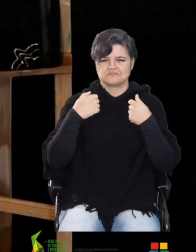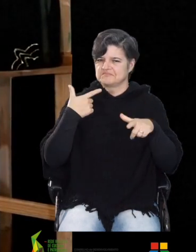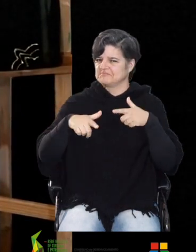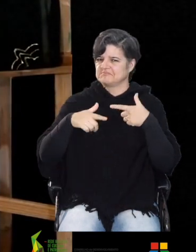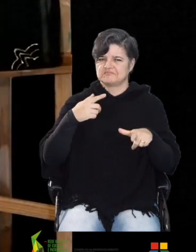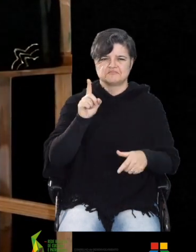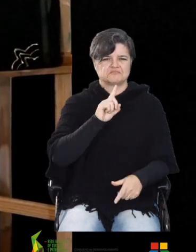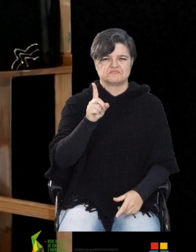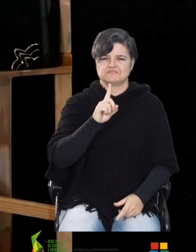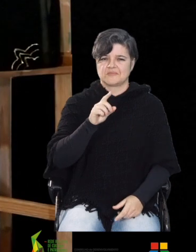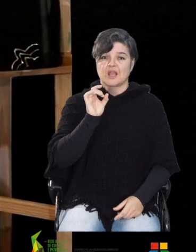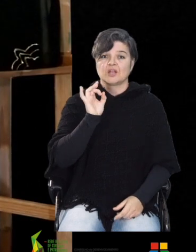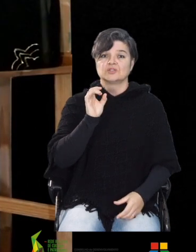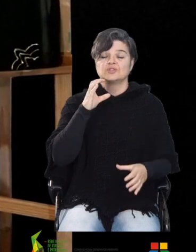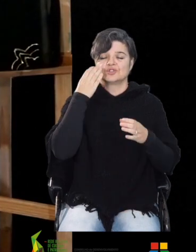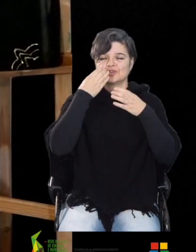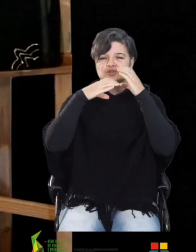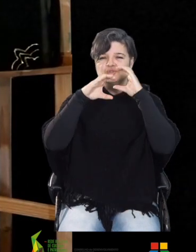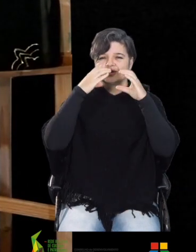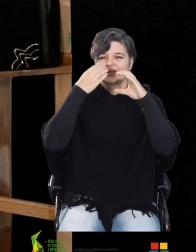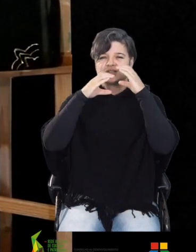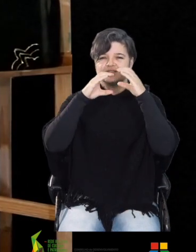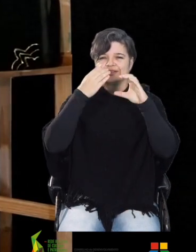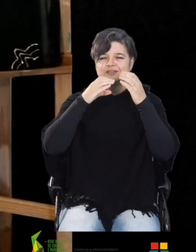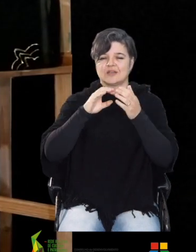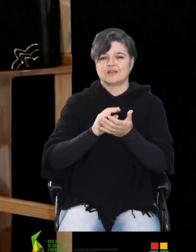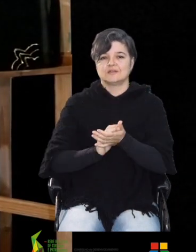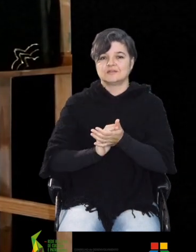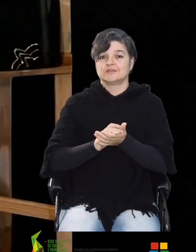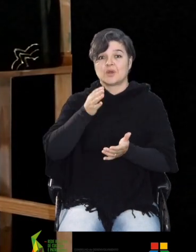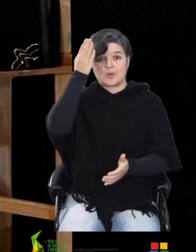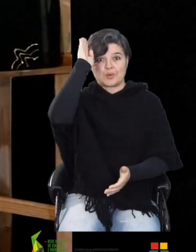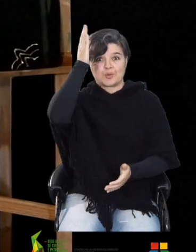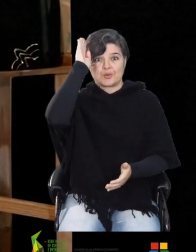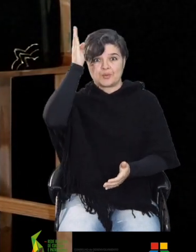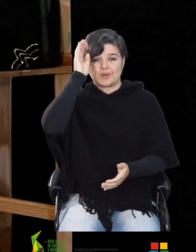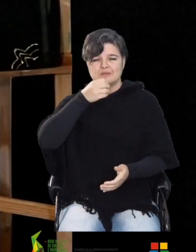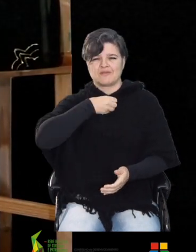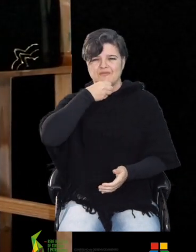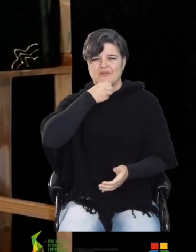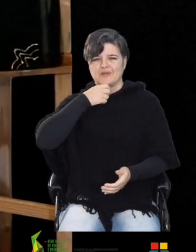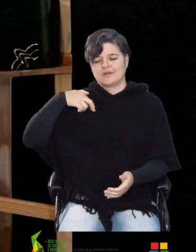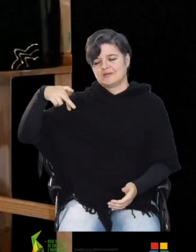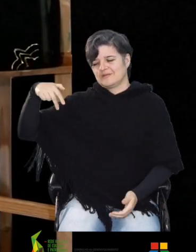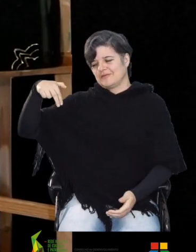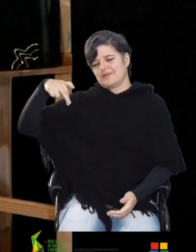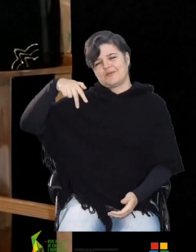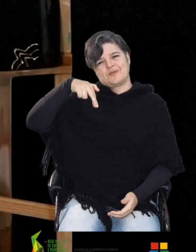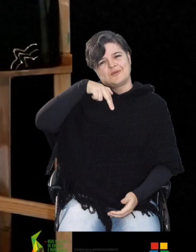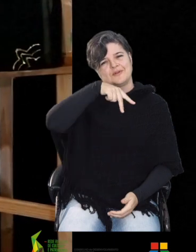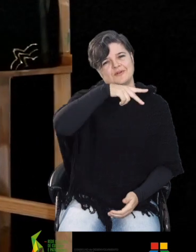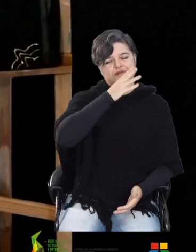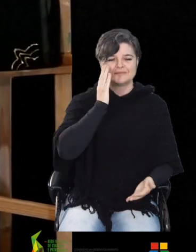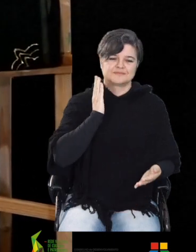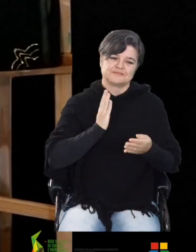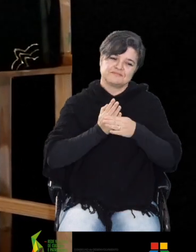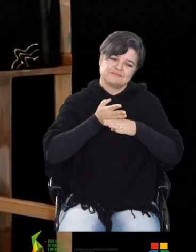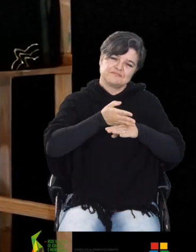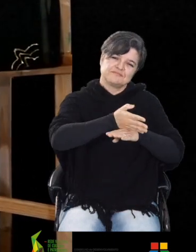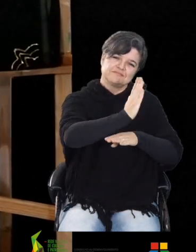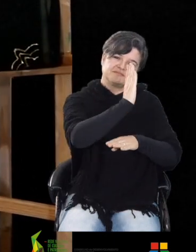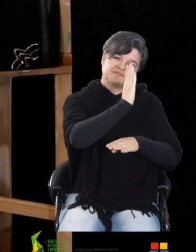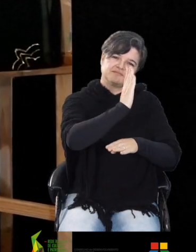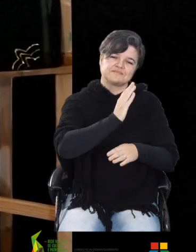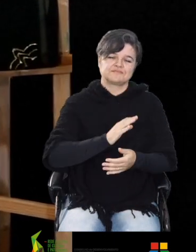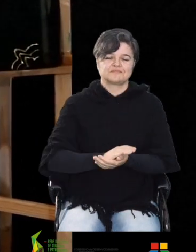e assim o pouquinho partes eu cantando alegremente eu